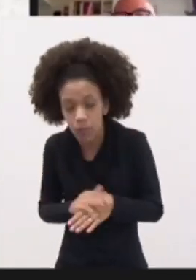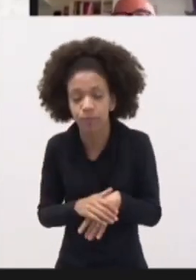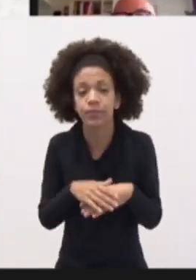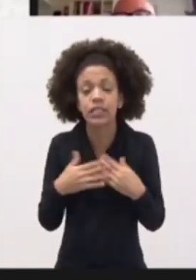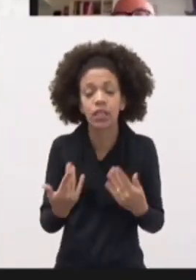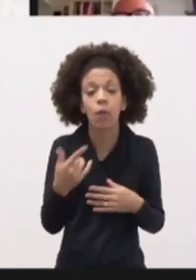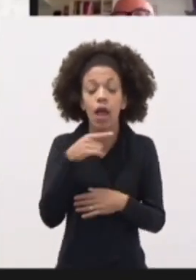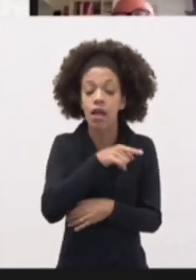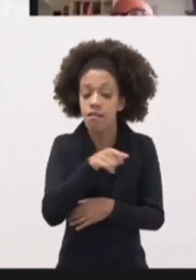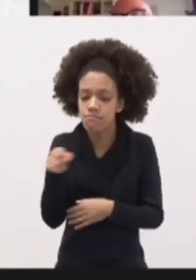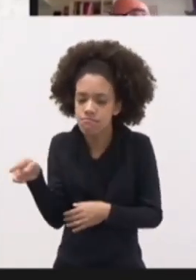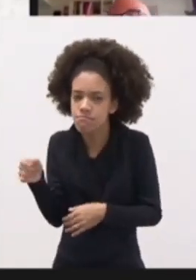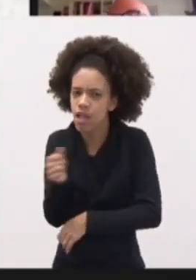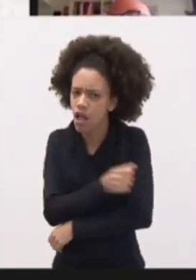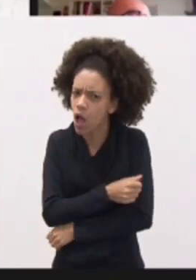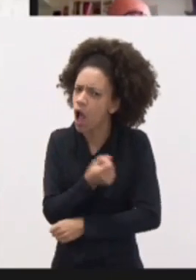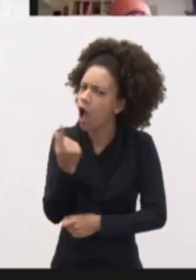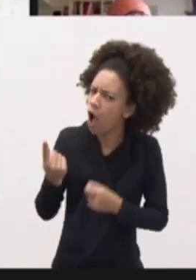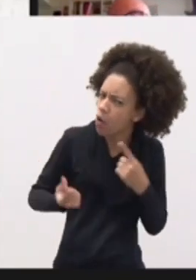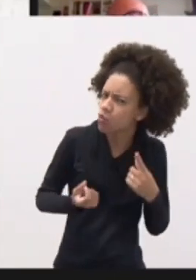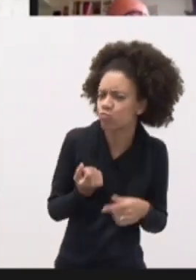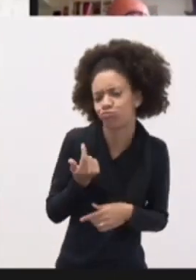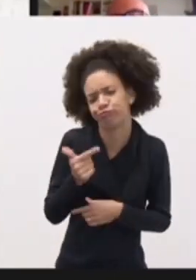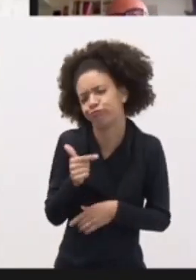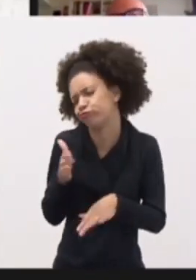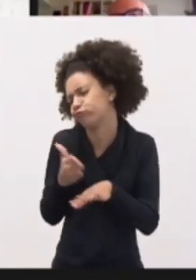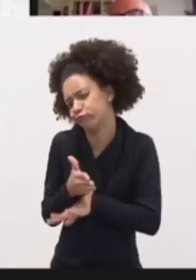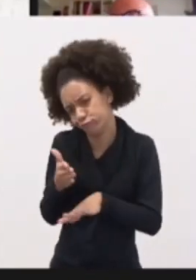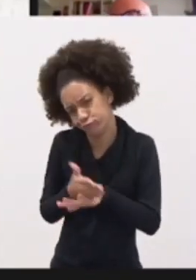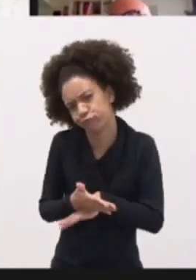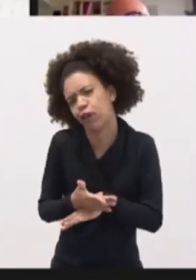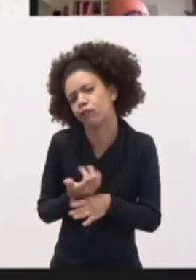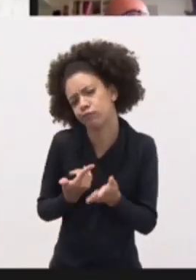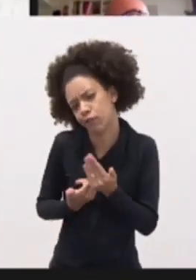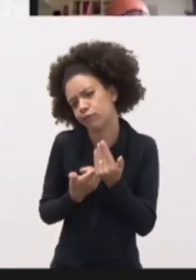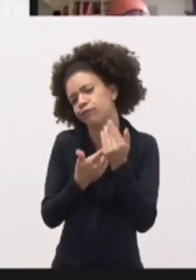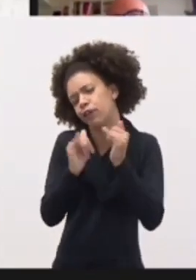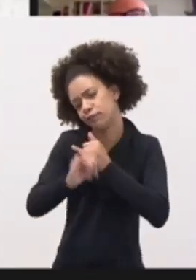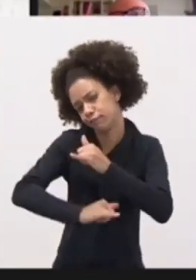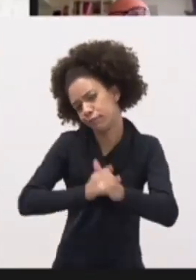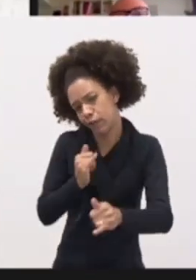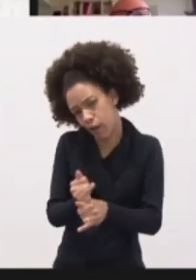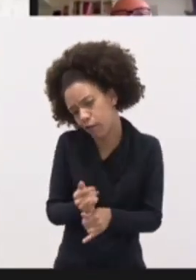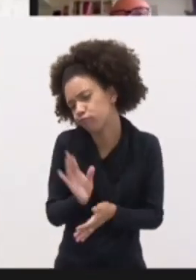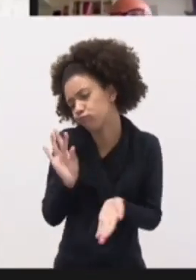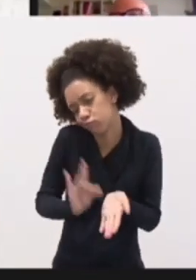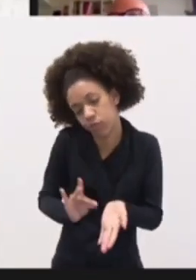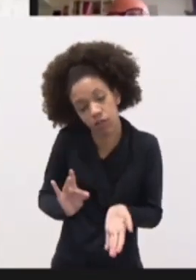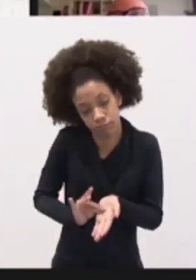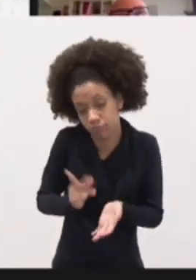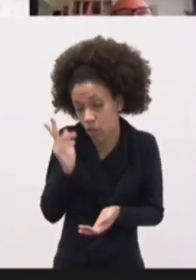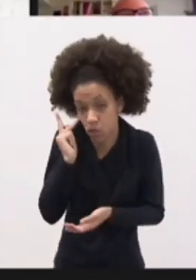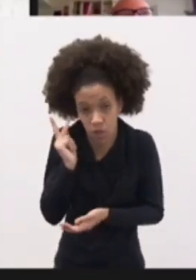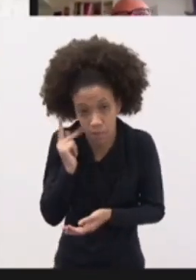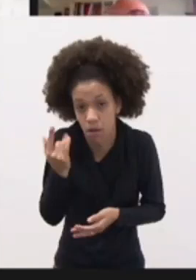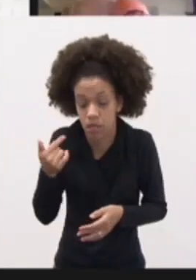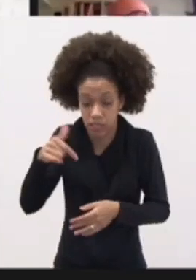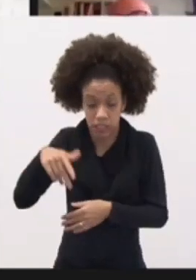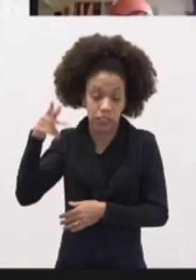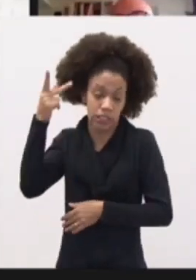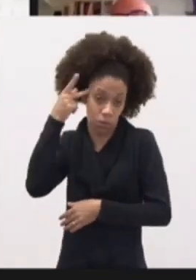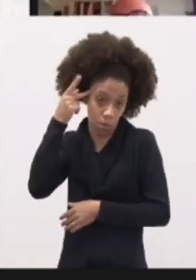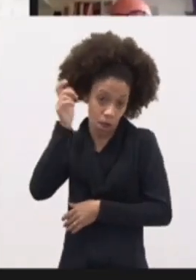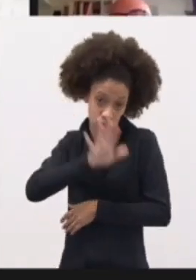Esses alunos, alguns alunos não tinham acesso à internet, computadores, é um fato, né? Mesmo aqui em São Paulo ou nas